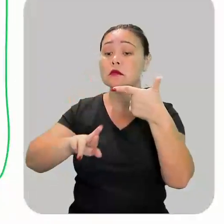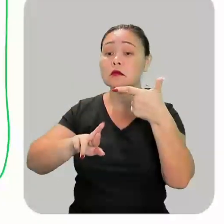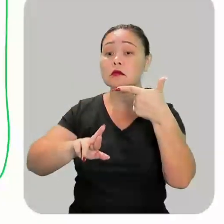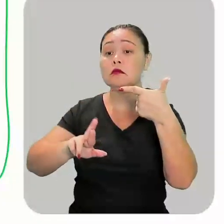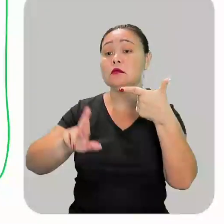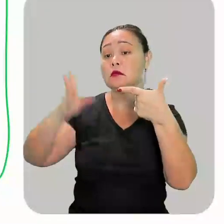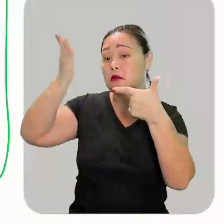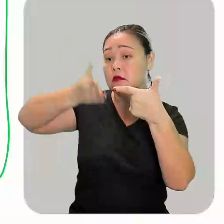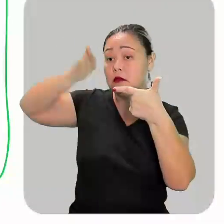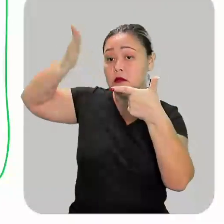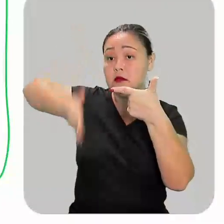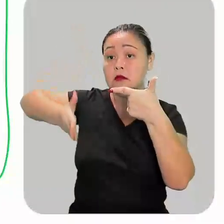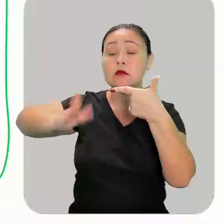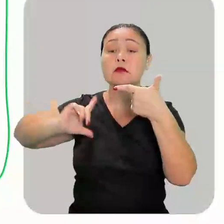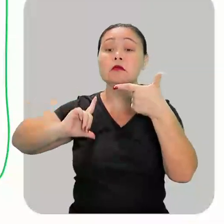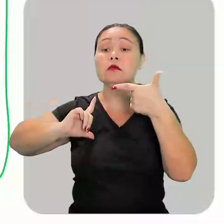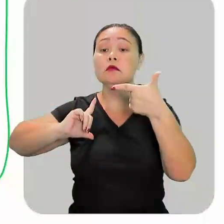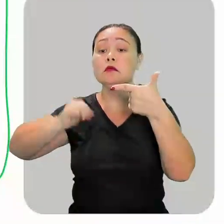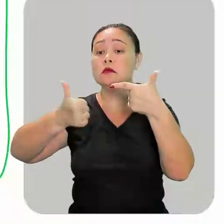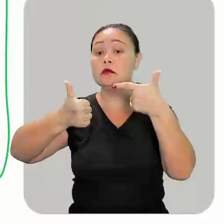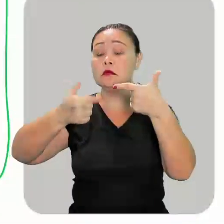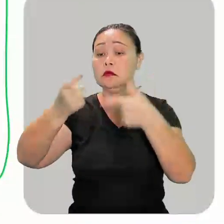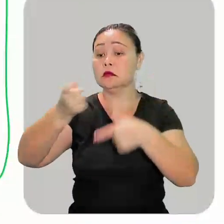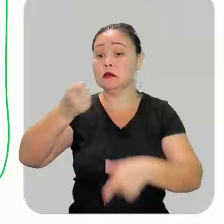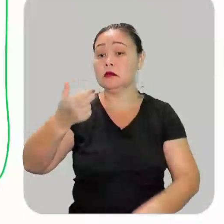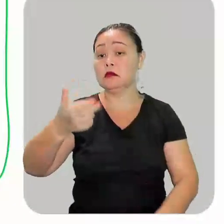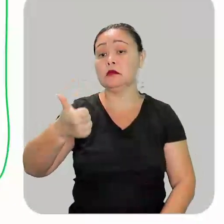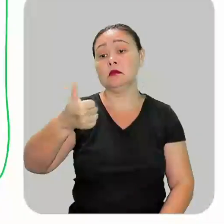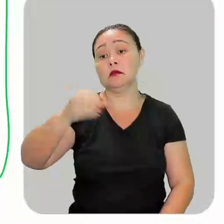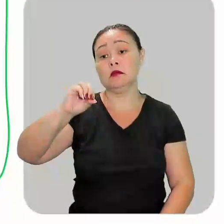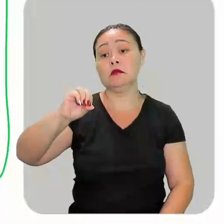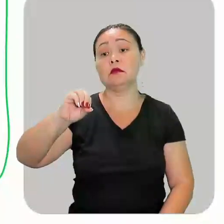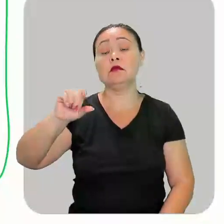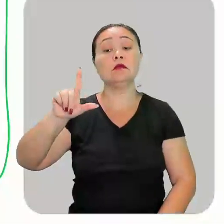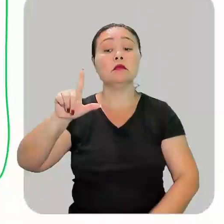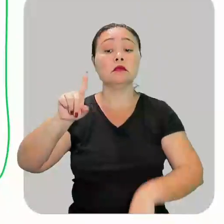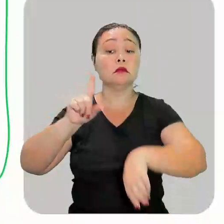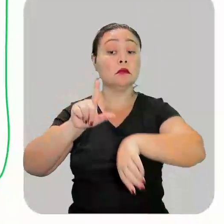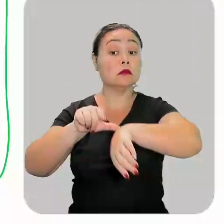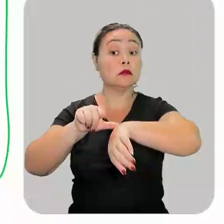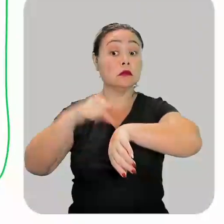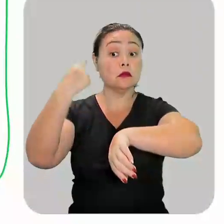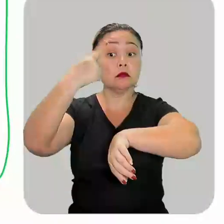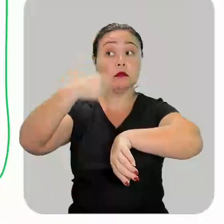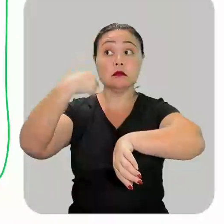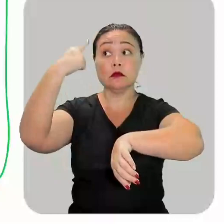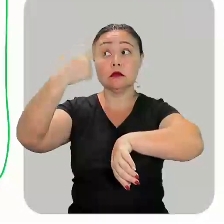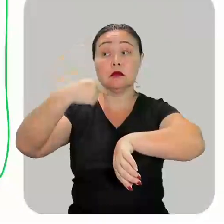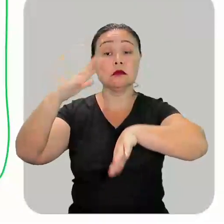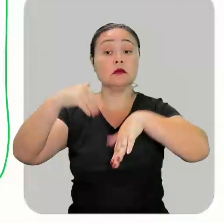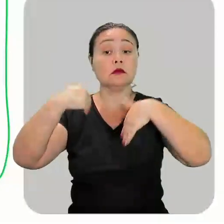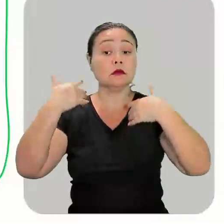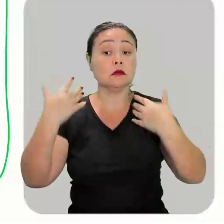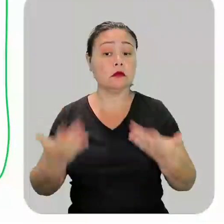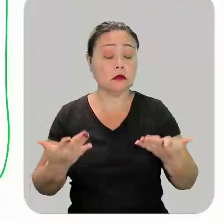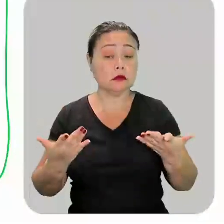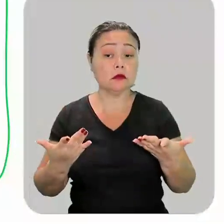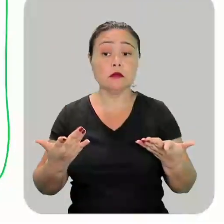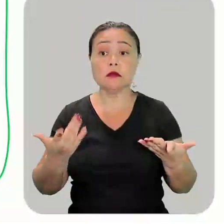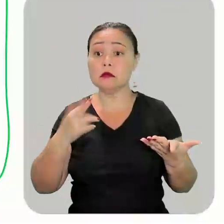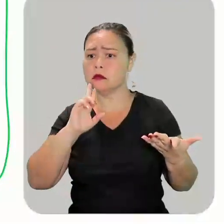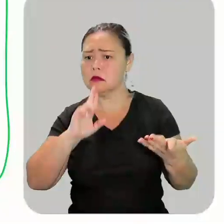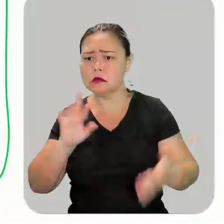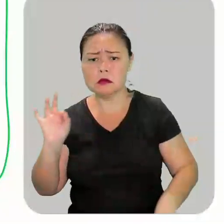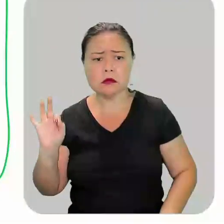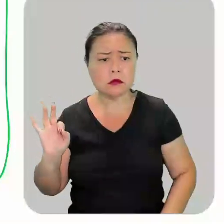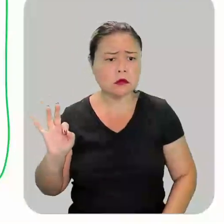10 horas. Corta aqui, vai ficar? X igual a 10 horas. 10 horas. Ainda assim, não está lá,